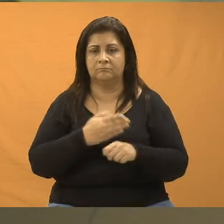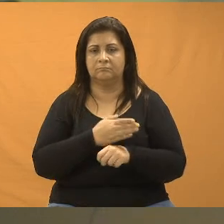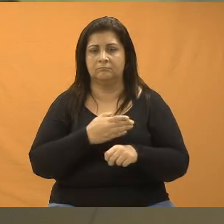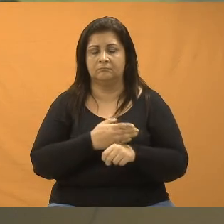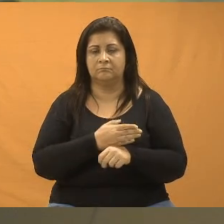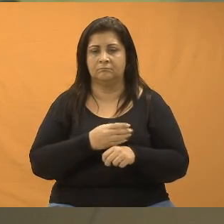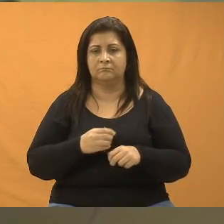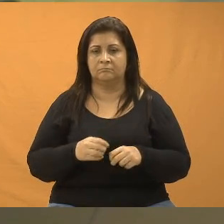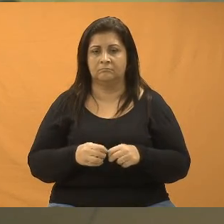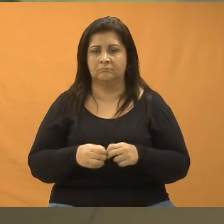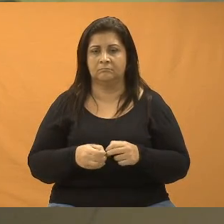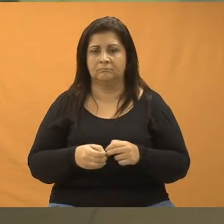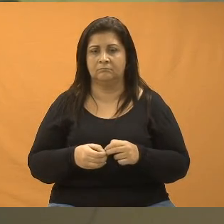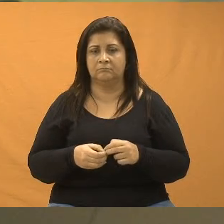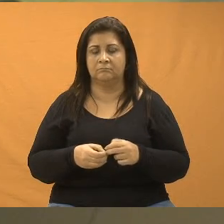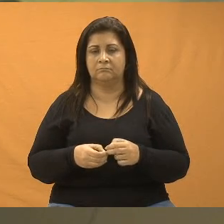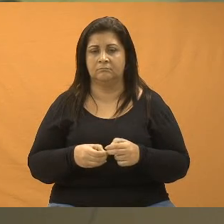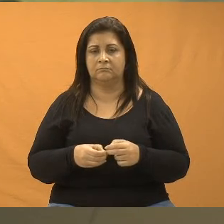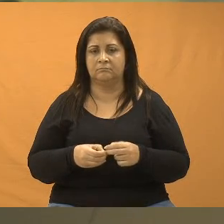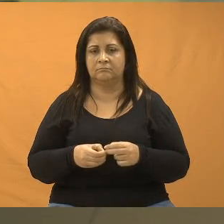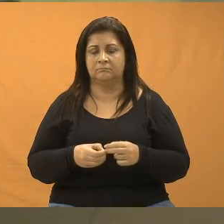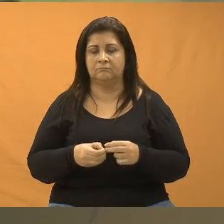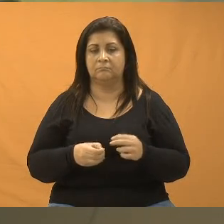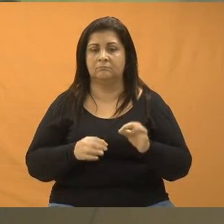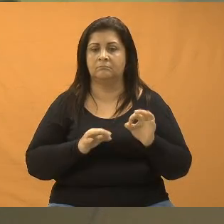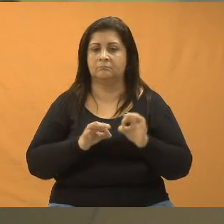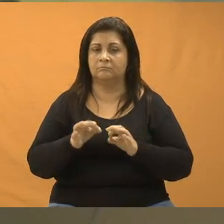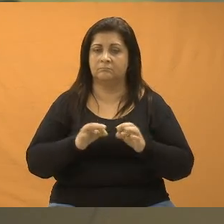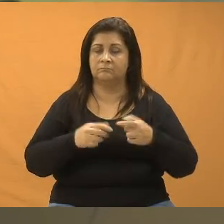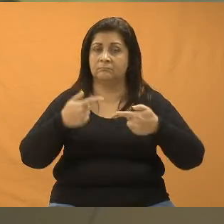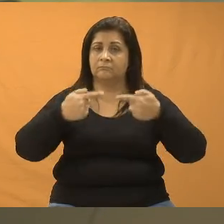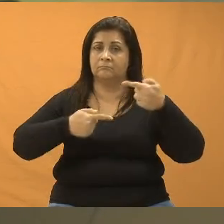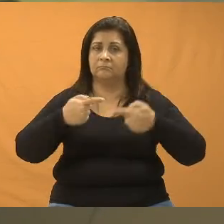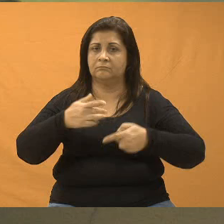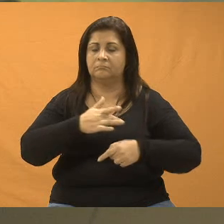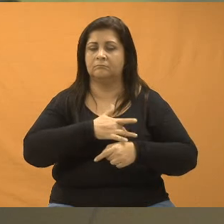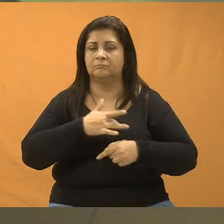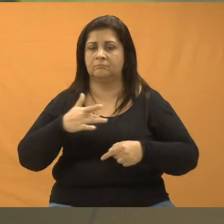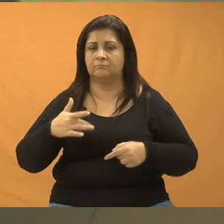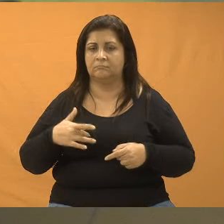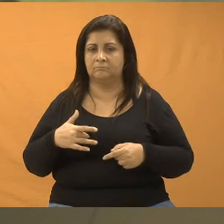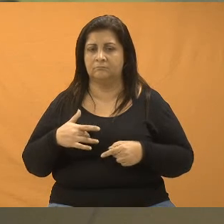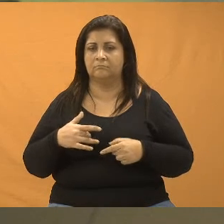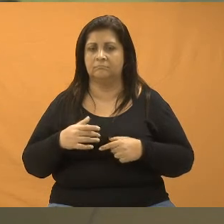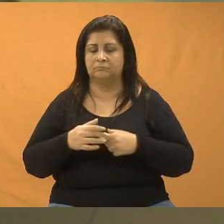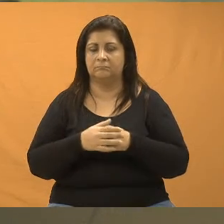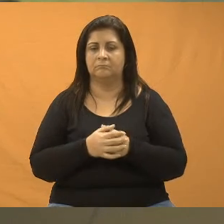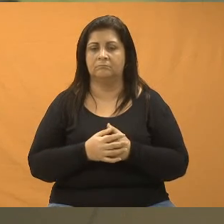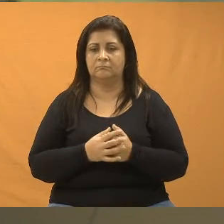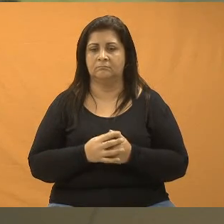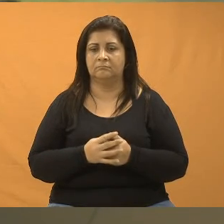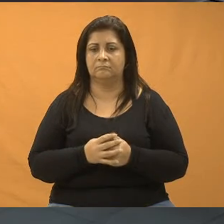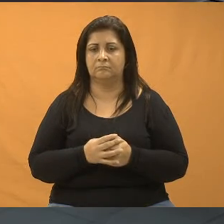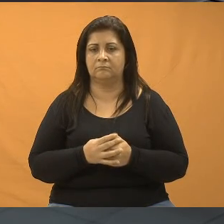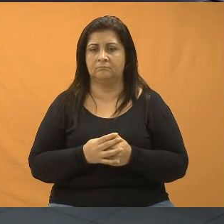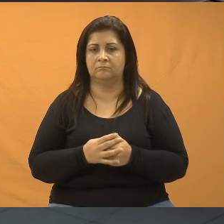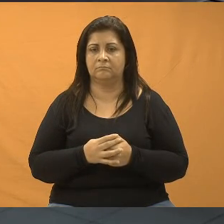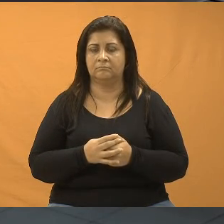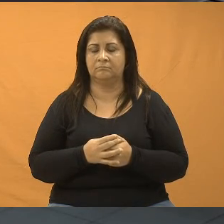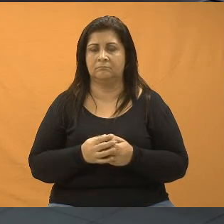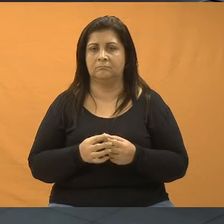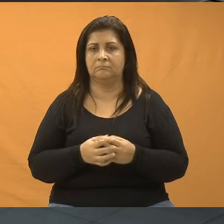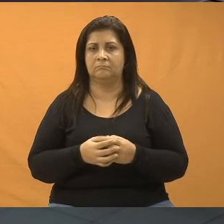participem do que eu acho mais importante, da elaboração da política de saúde na nossa cidade. Está mais deliberativo. Tanto é que